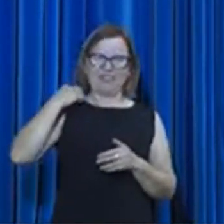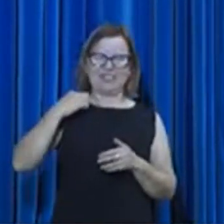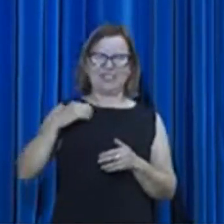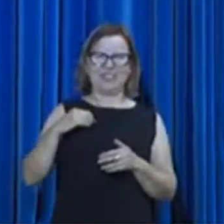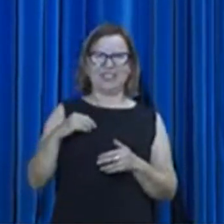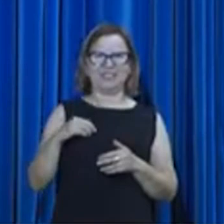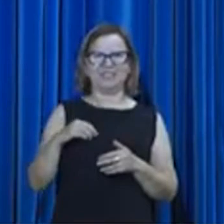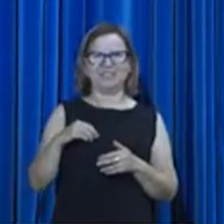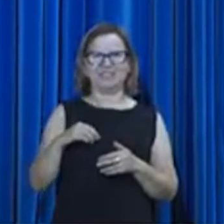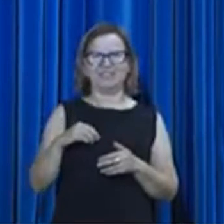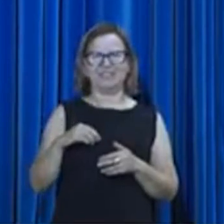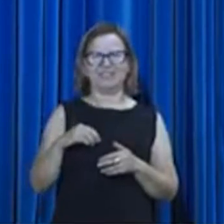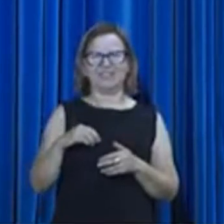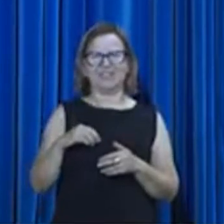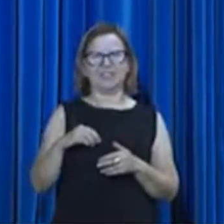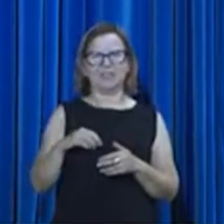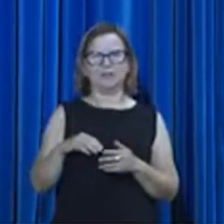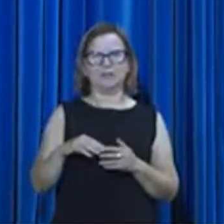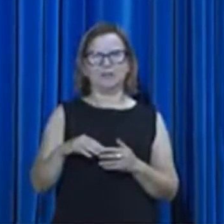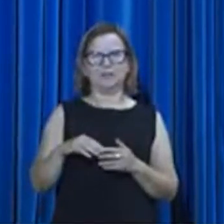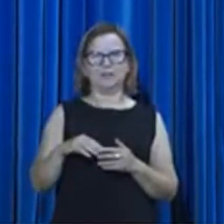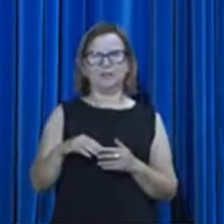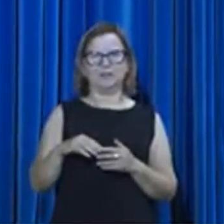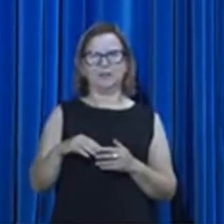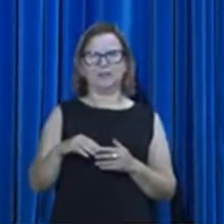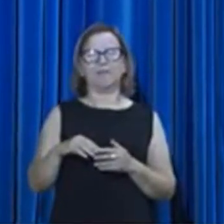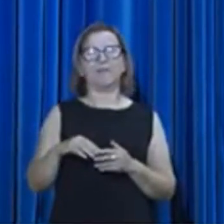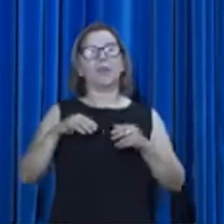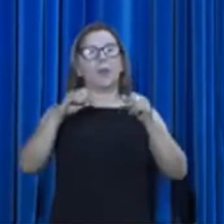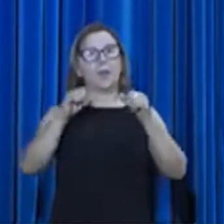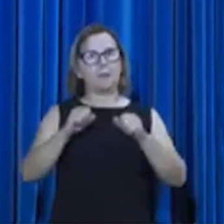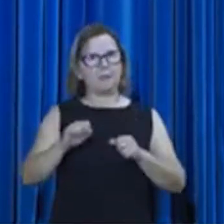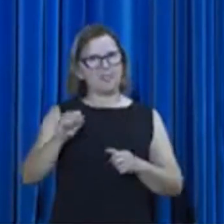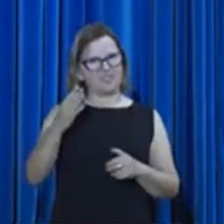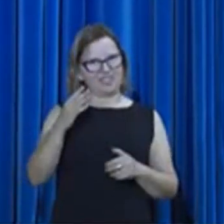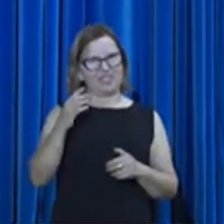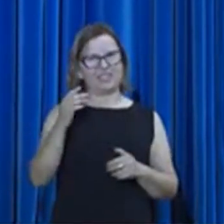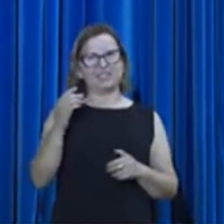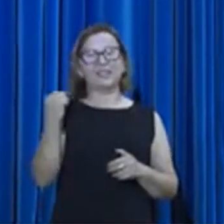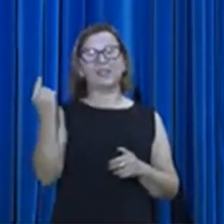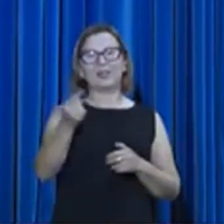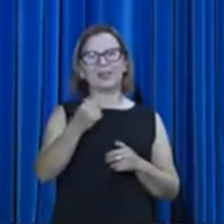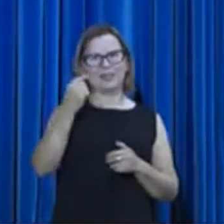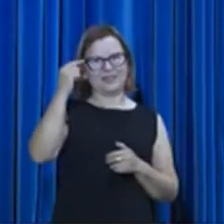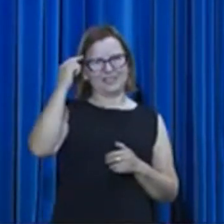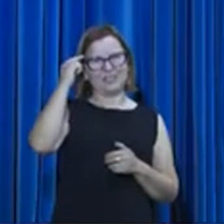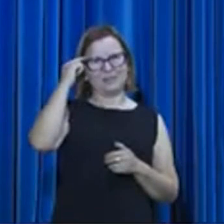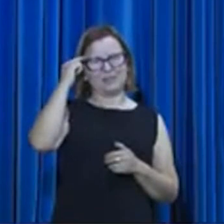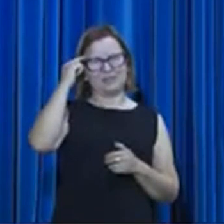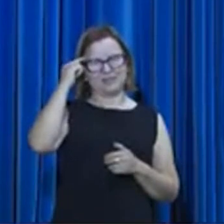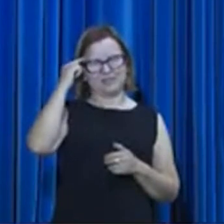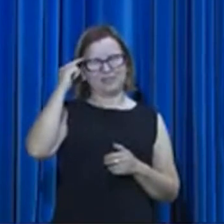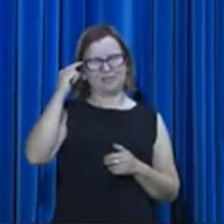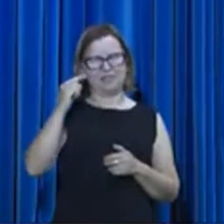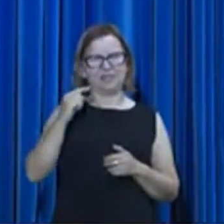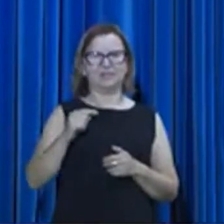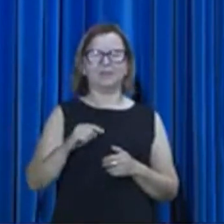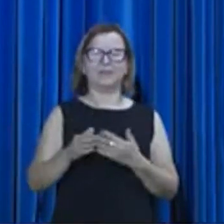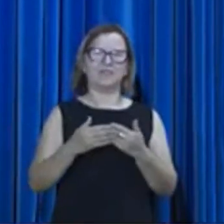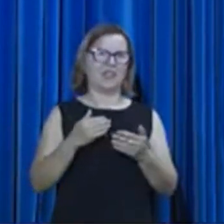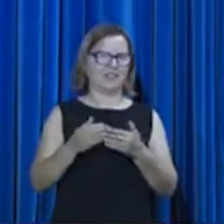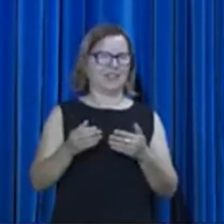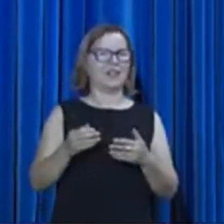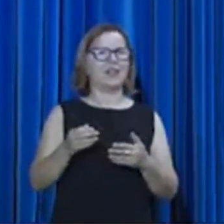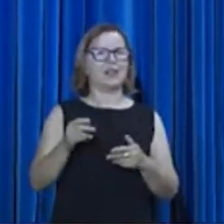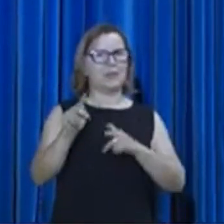comissionado. E isso pode acontecer com qualquer um de nós, esses pensamentos assim. Ele pensa